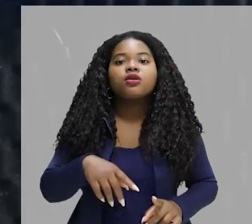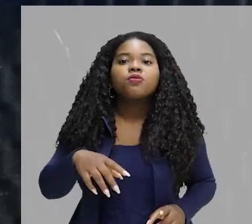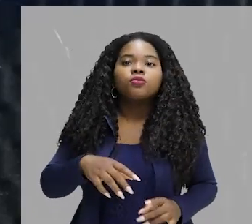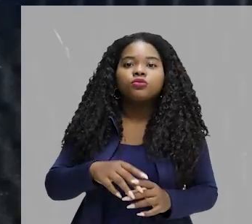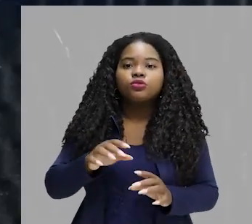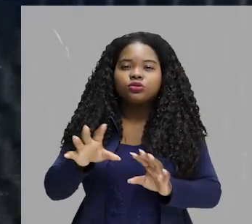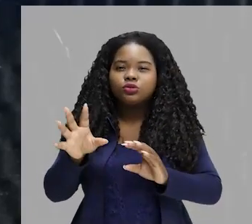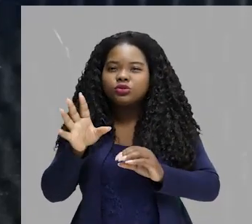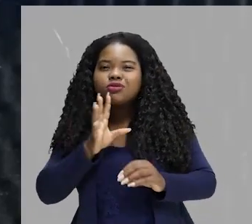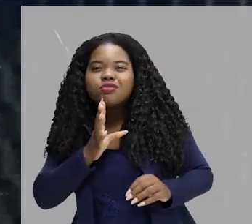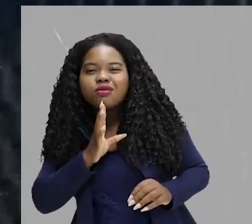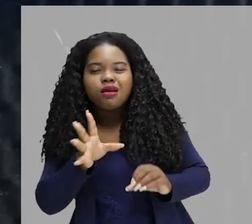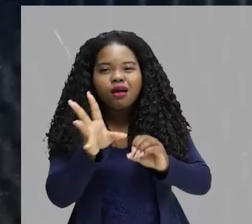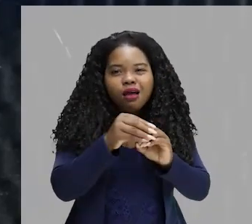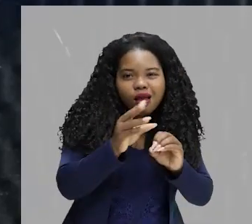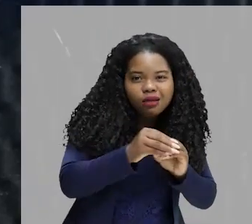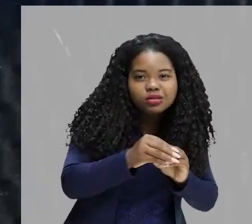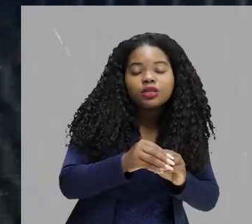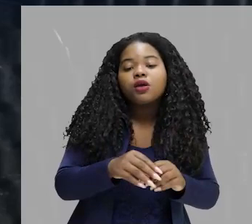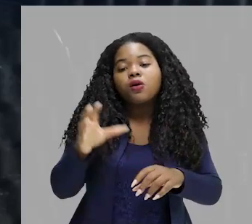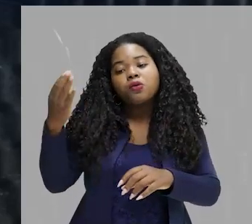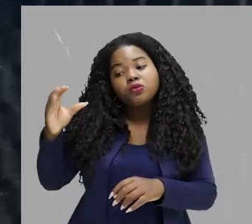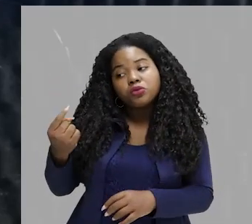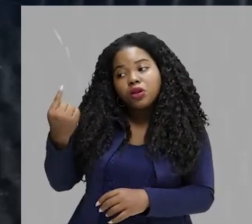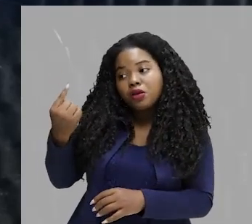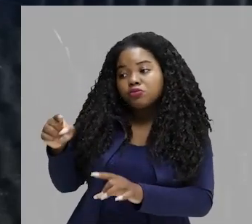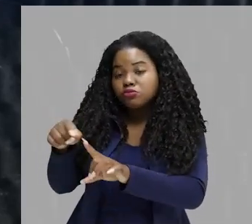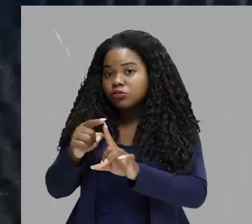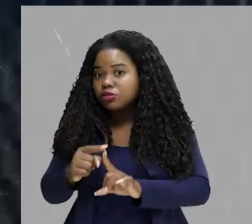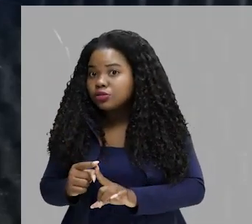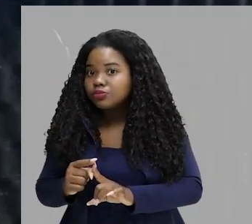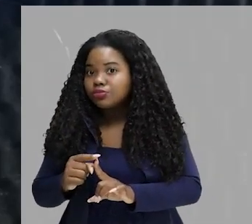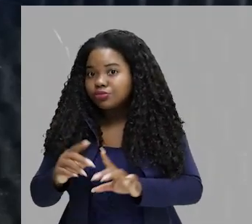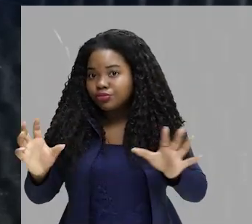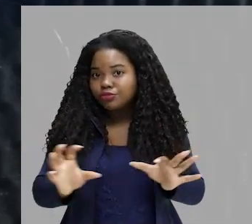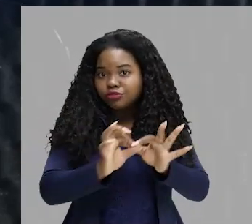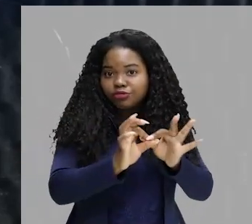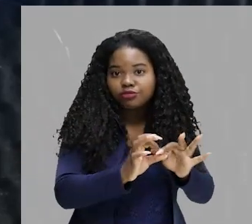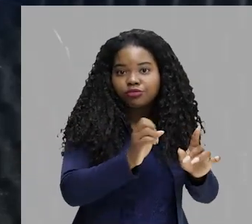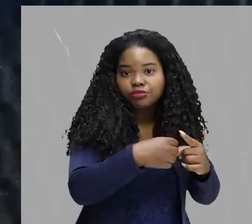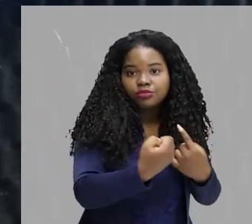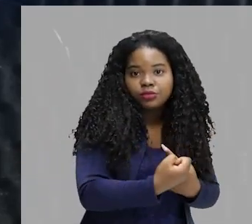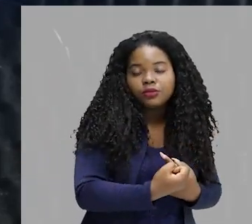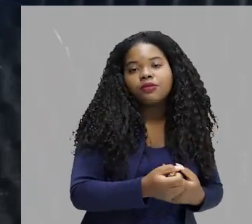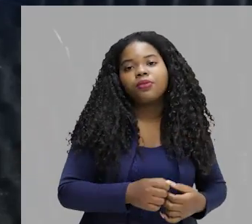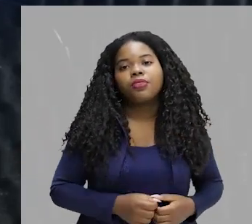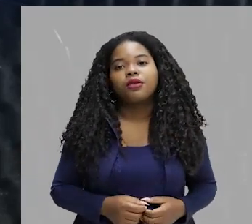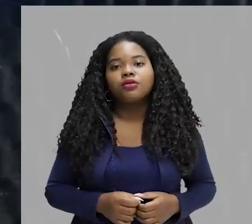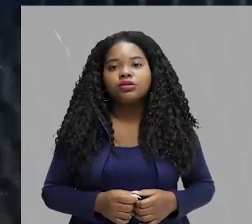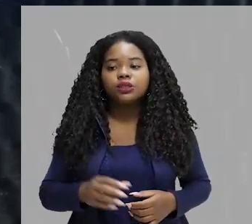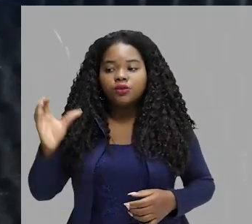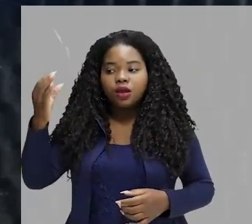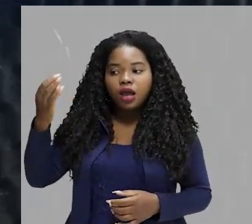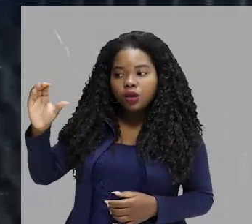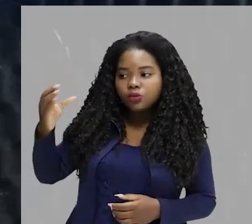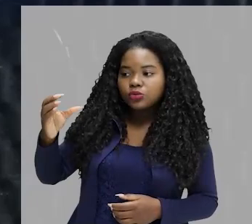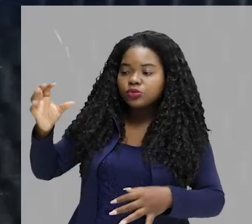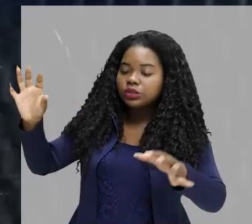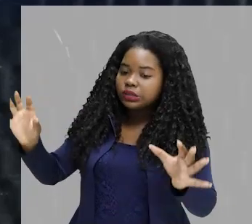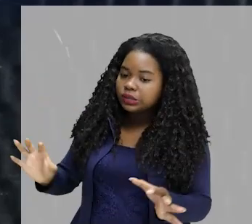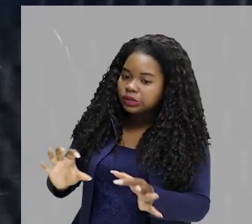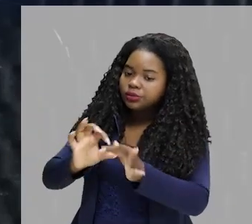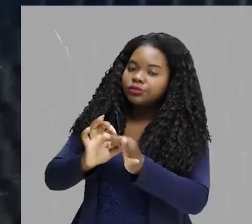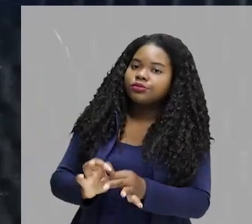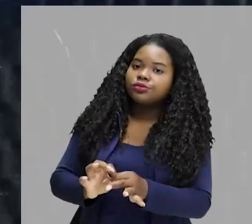coisas. Cultura é um aspecto da vida social. Se a gente for colocar em conjuntos, a cultura está dentro do conjunto